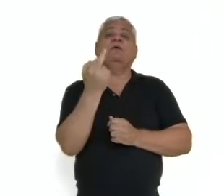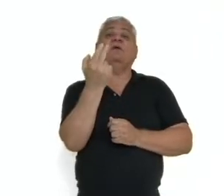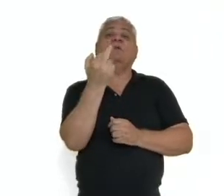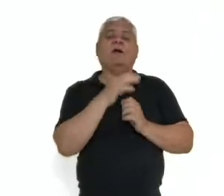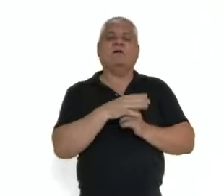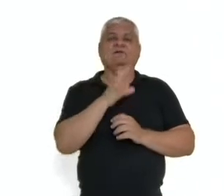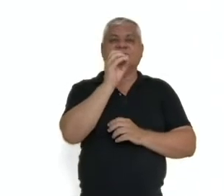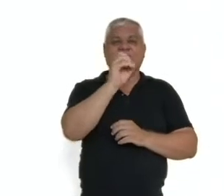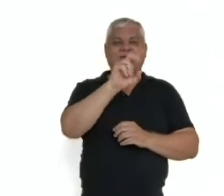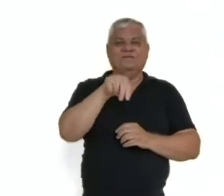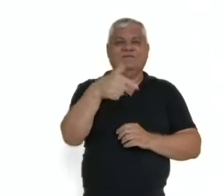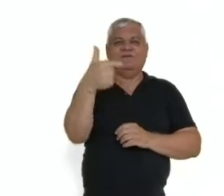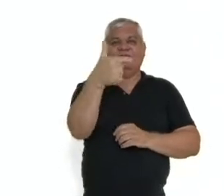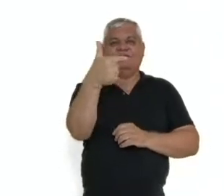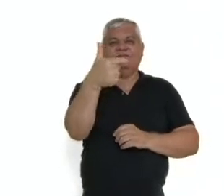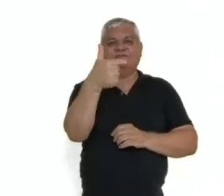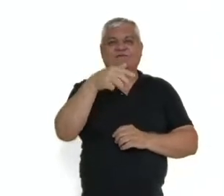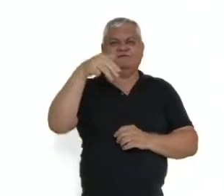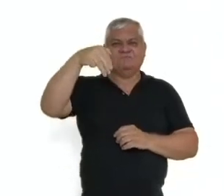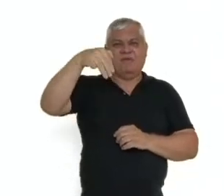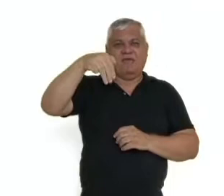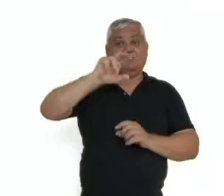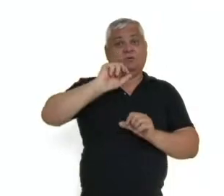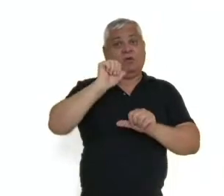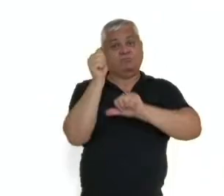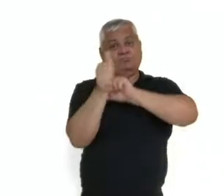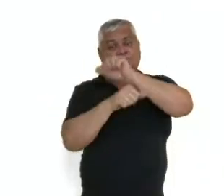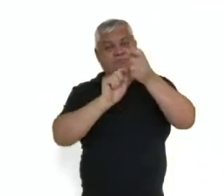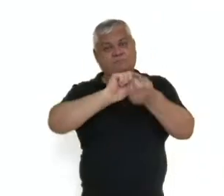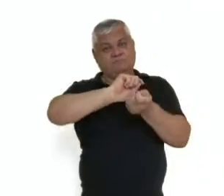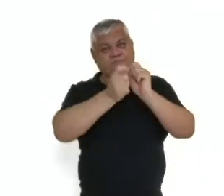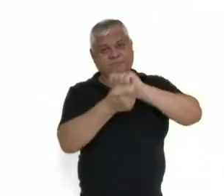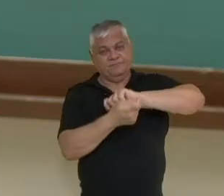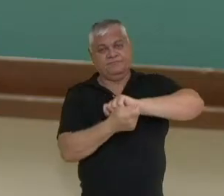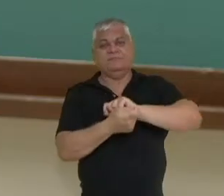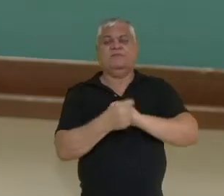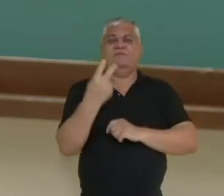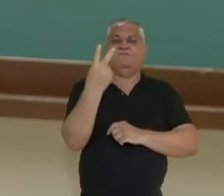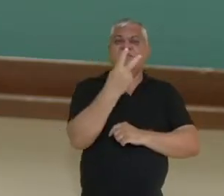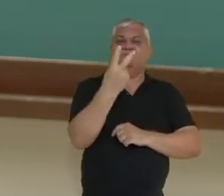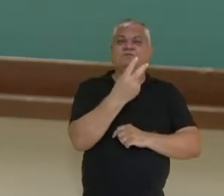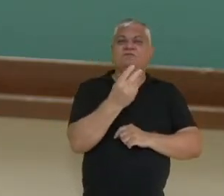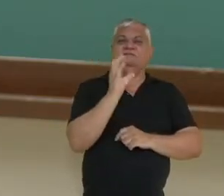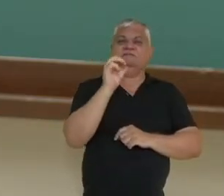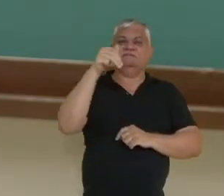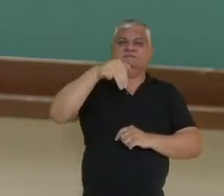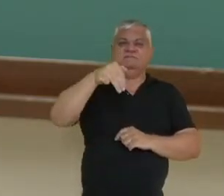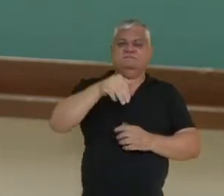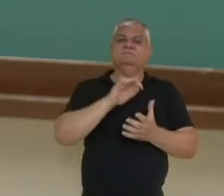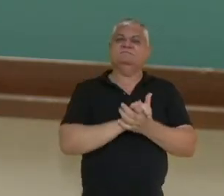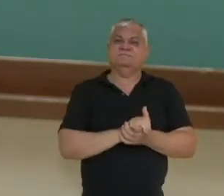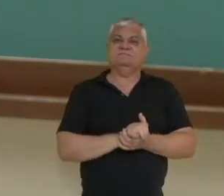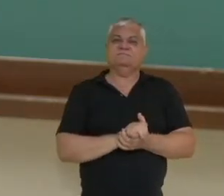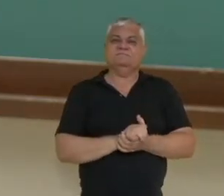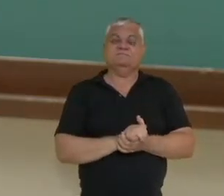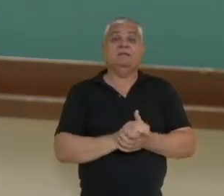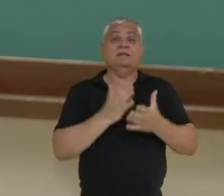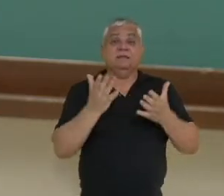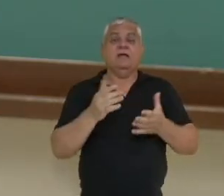a 0,22 metros, ou seja, 22 centímetros. Portanto,